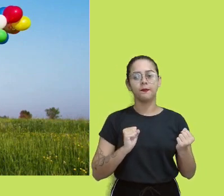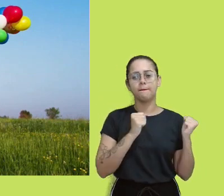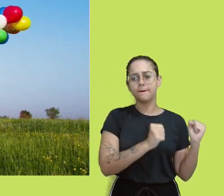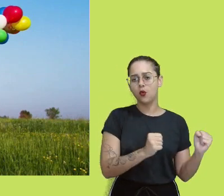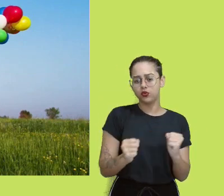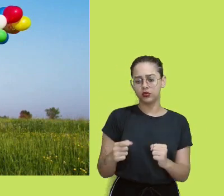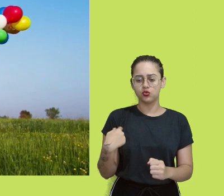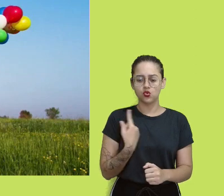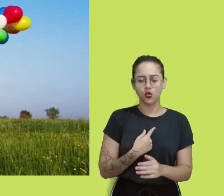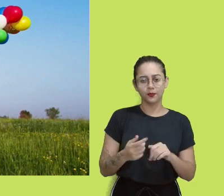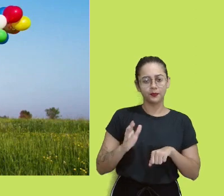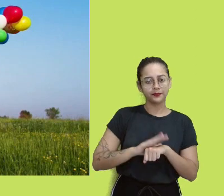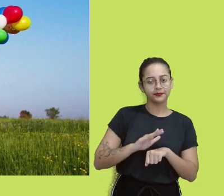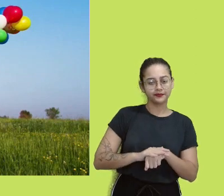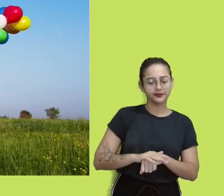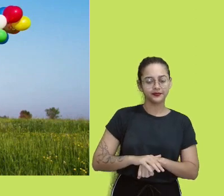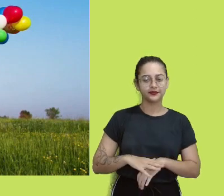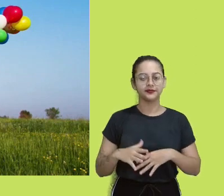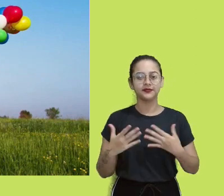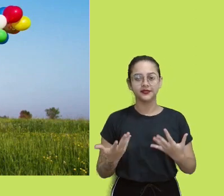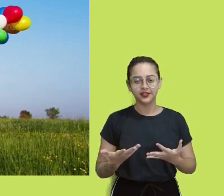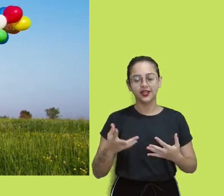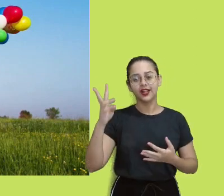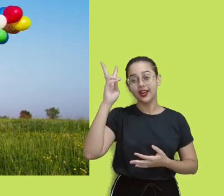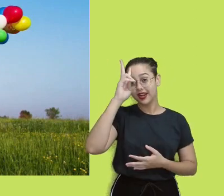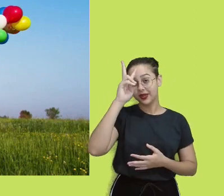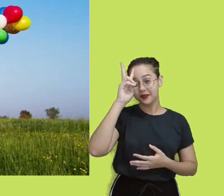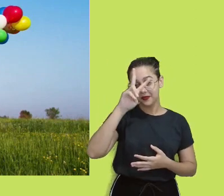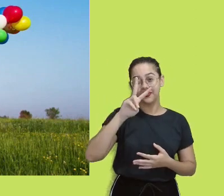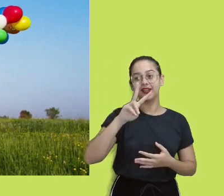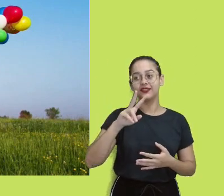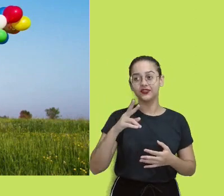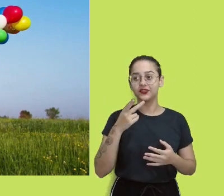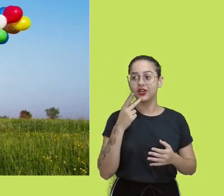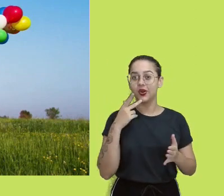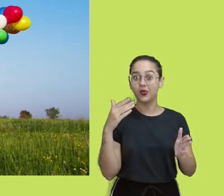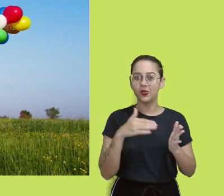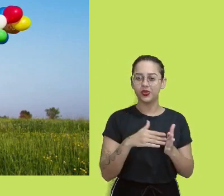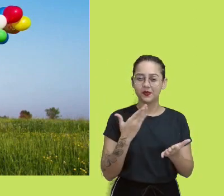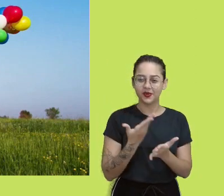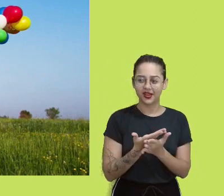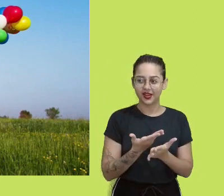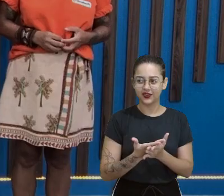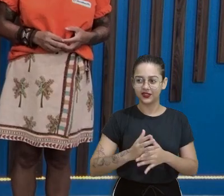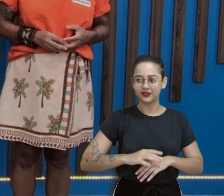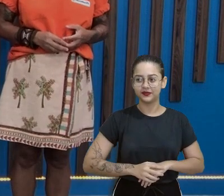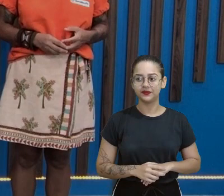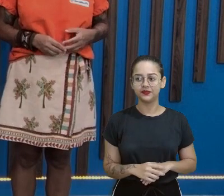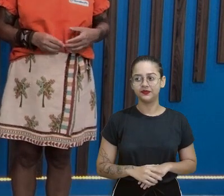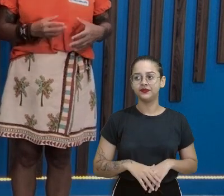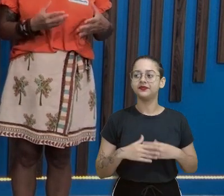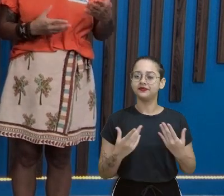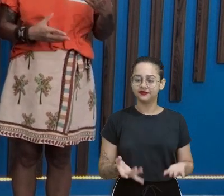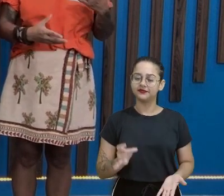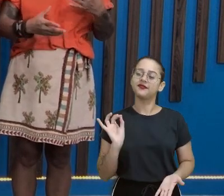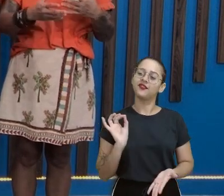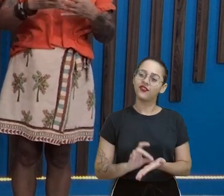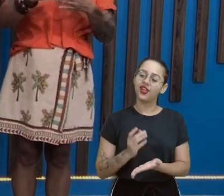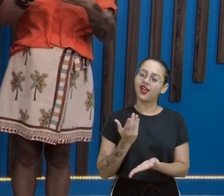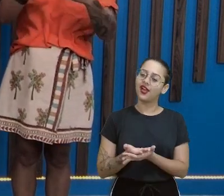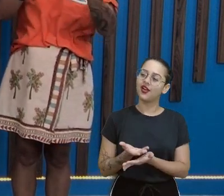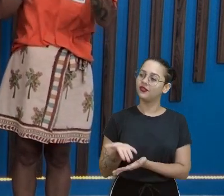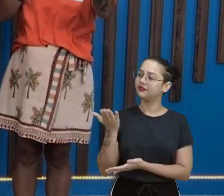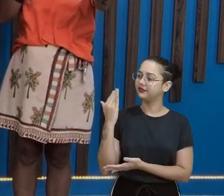seria nessa linha que a gente está trabalhando, relembrando aí o que a gente falou na nossa última aula, né? Pois é, na nossa aula anterior, a gente